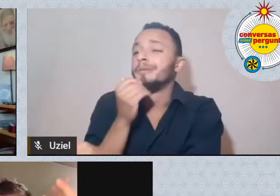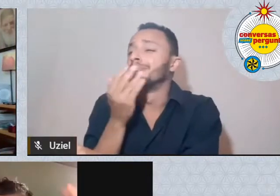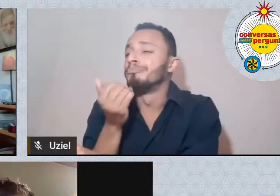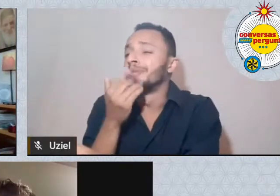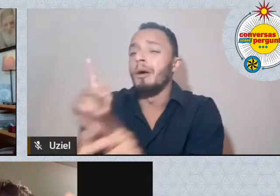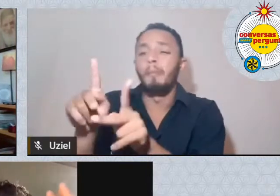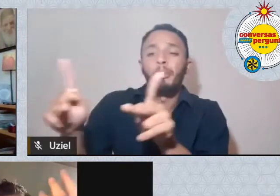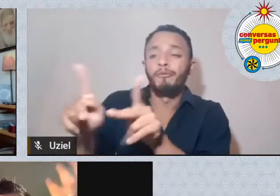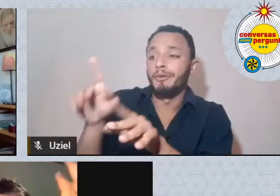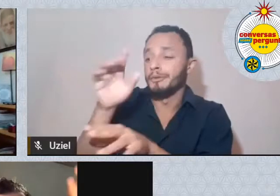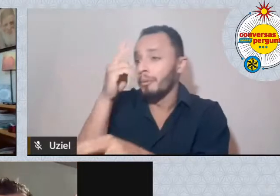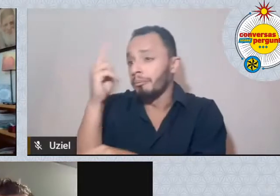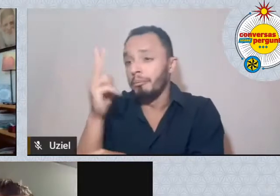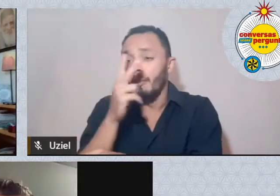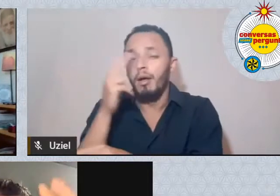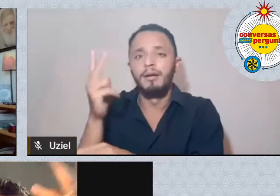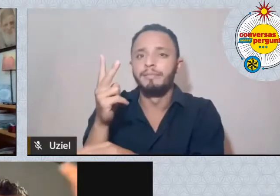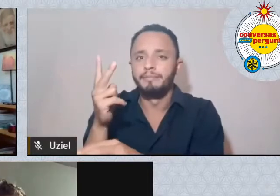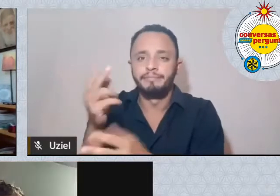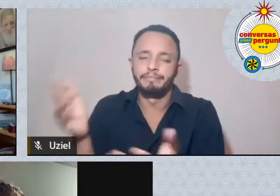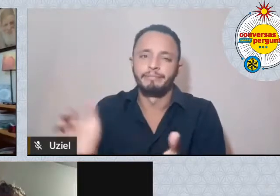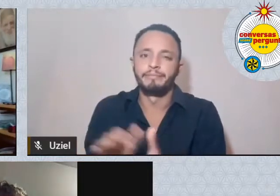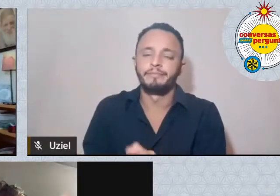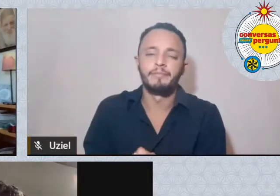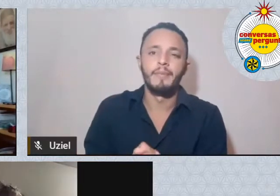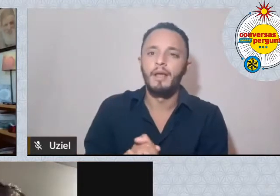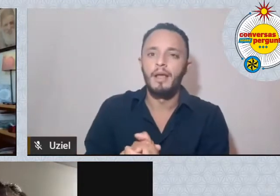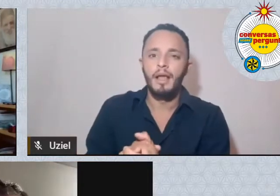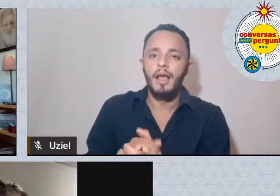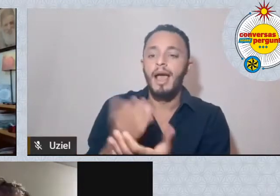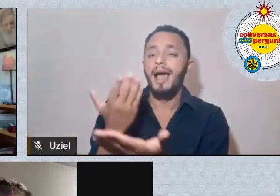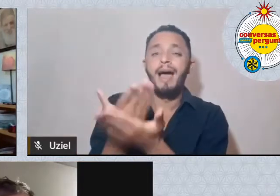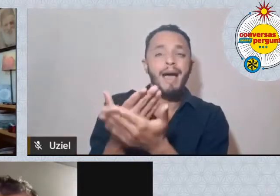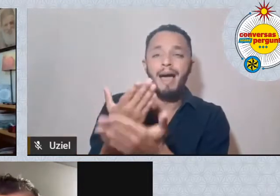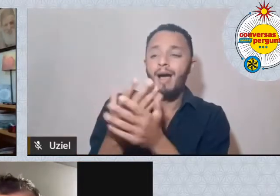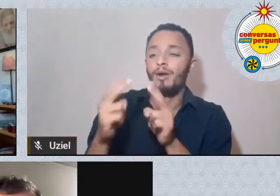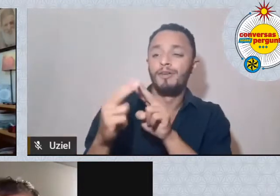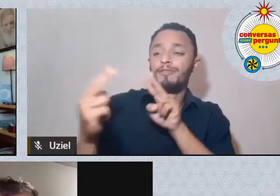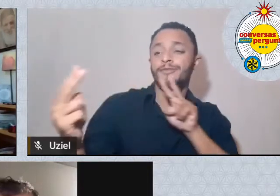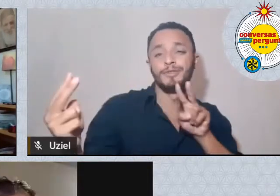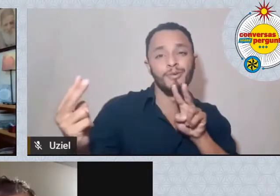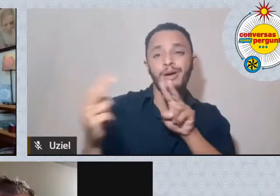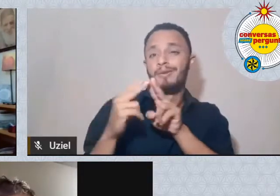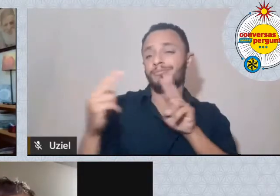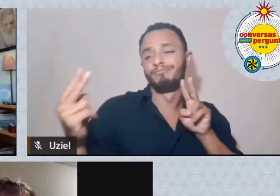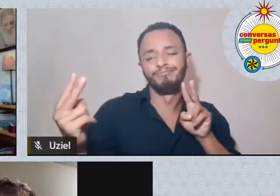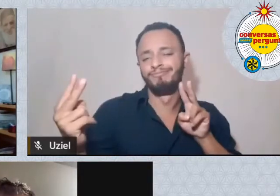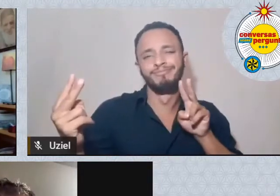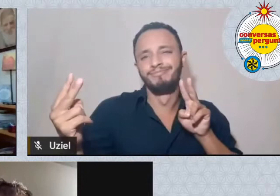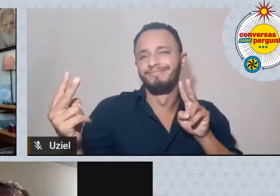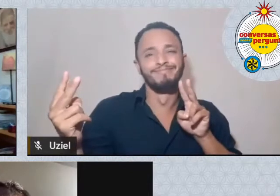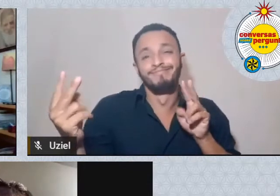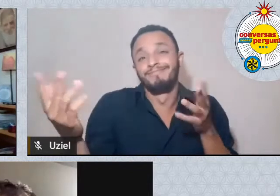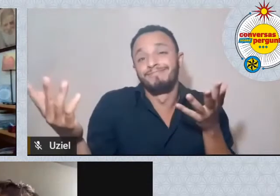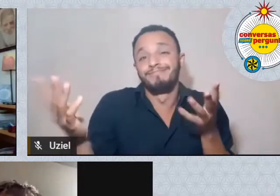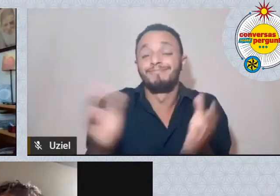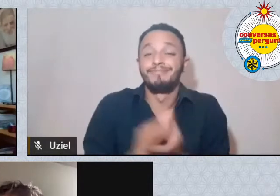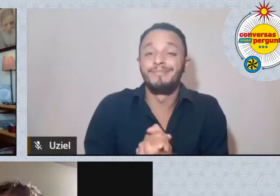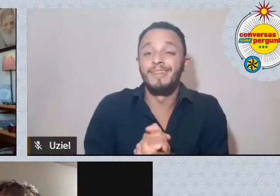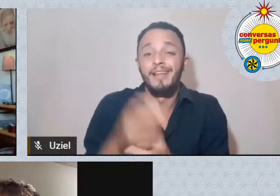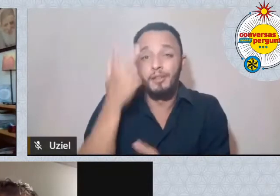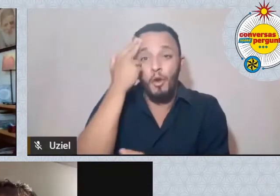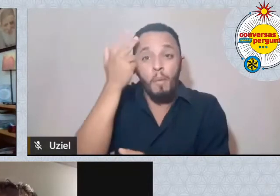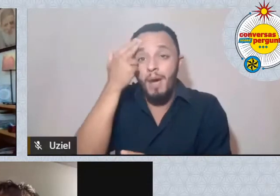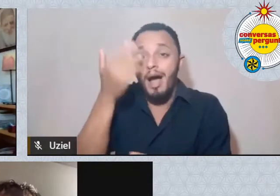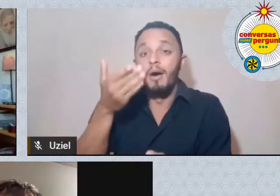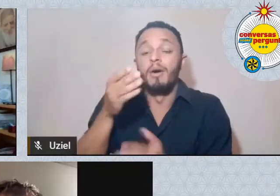esse fetiche da aula à distância, aula remota, é só isso, essa coisa aí que vocês estão vendo que ajuda, mas